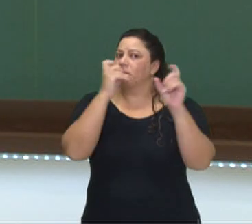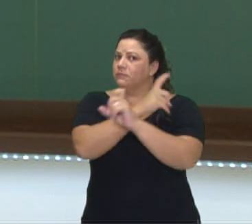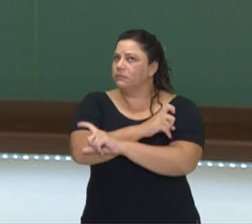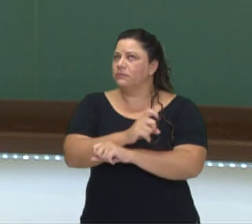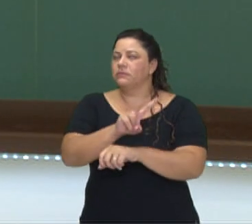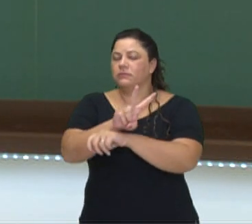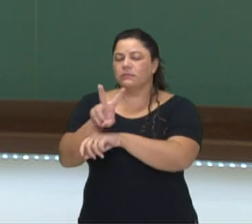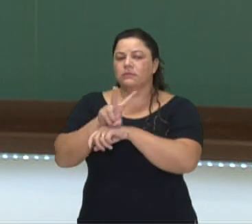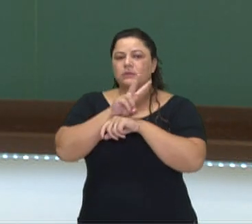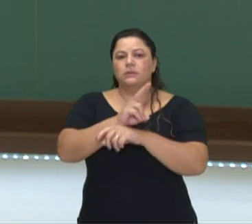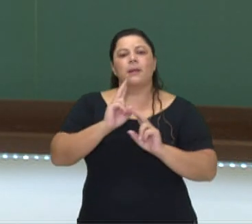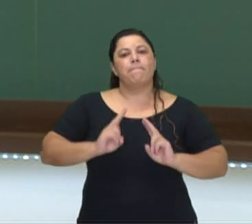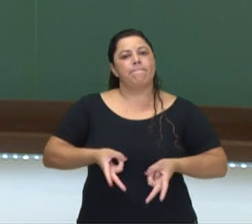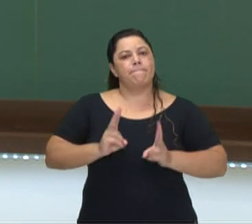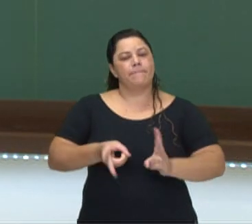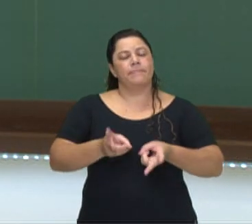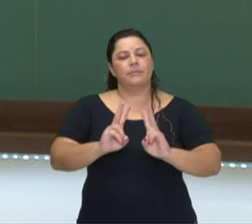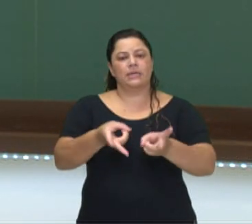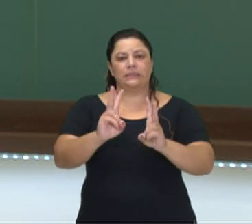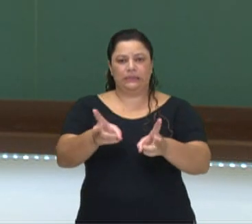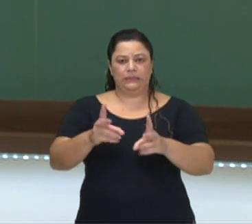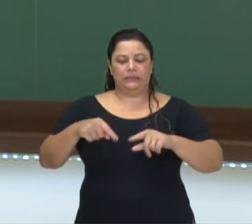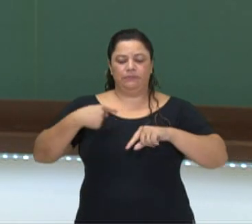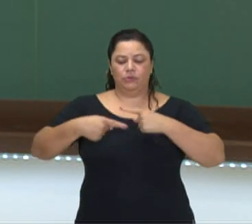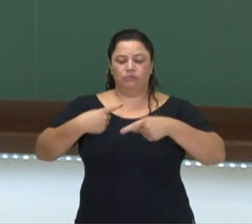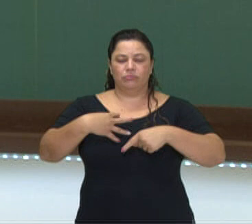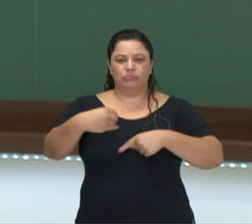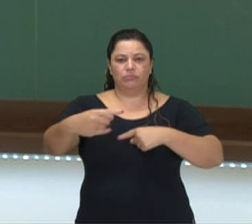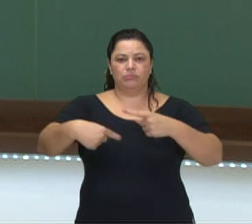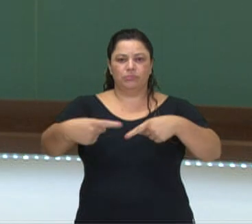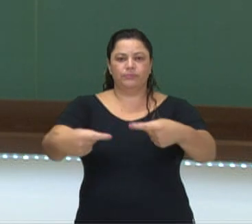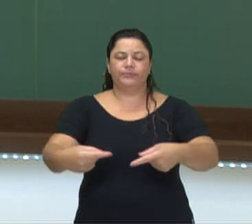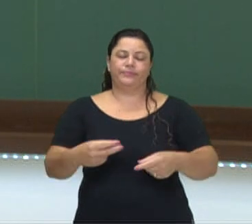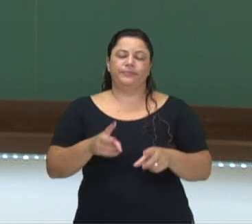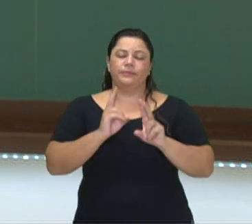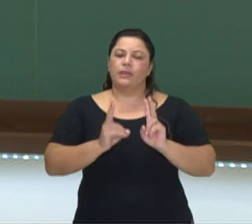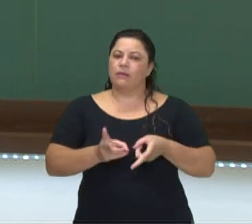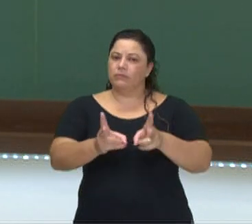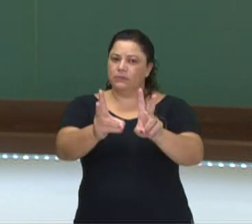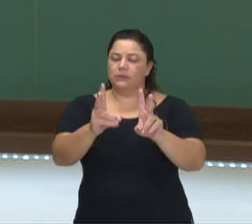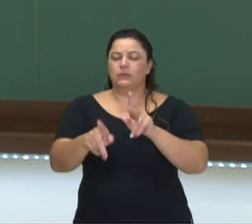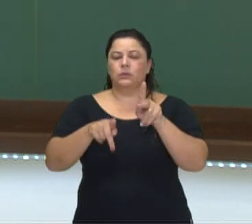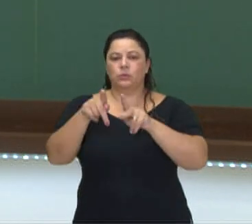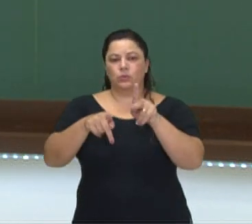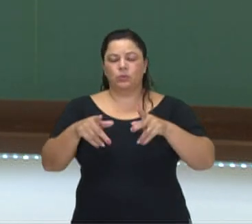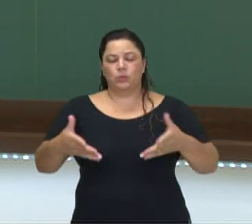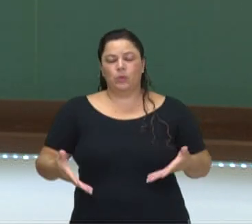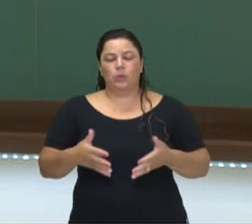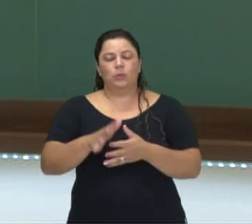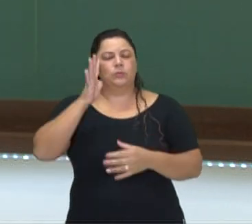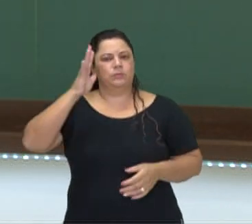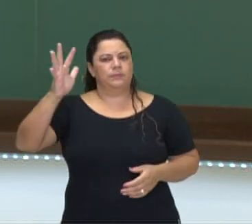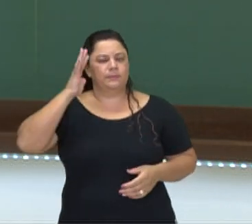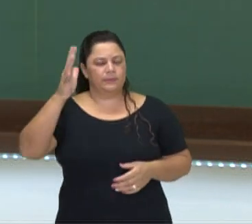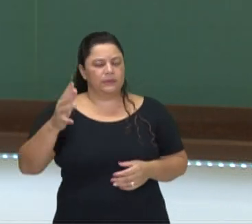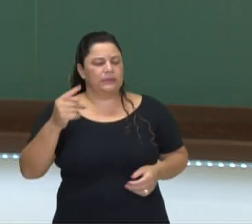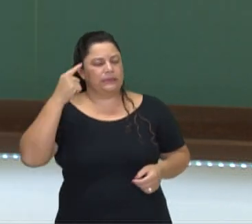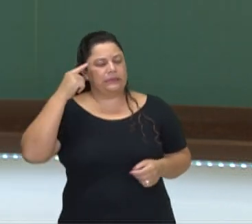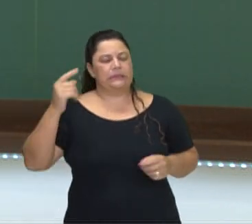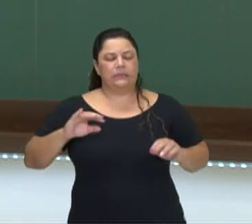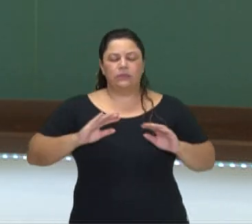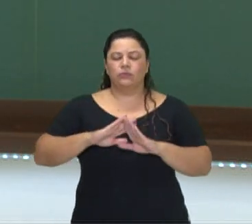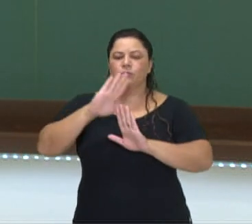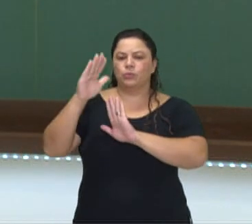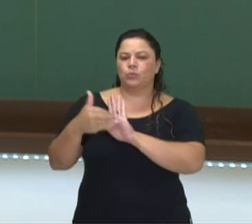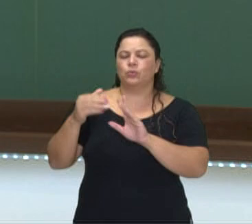preservação cultural de alguns povos. Então são dois problemas bem importantes de serem pensados e refletidos por toda a sociedade